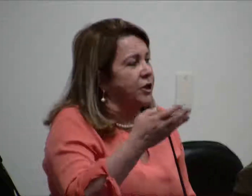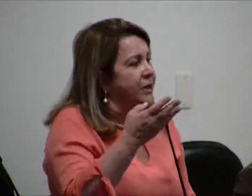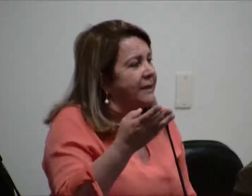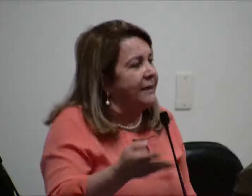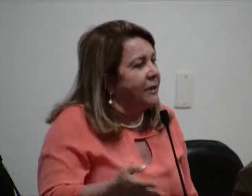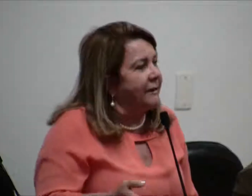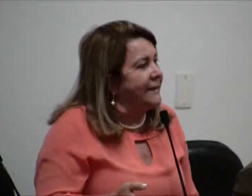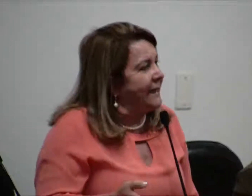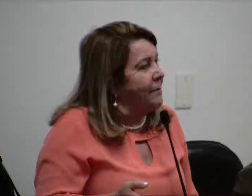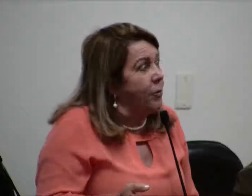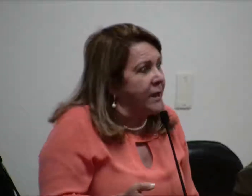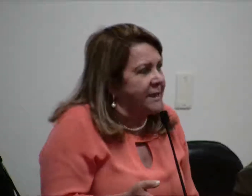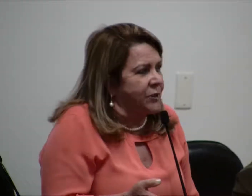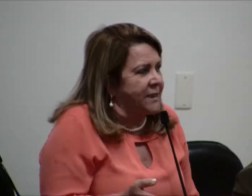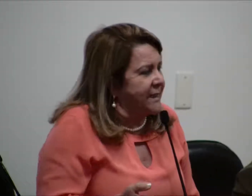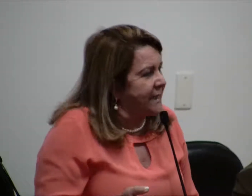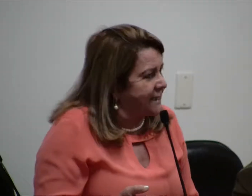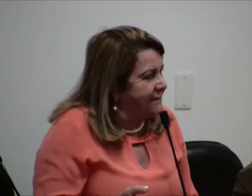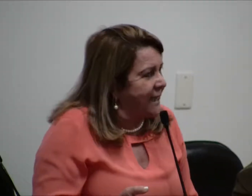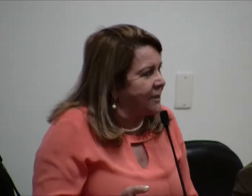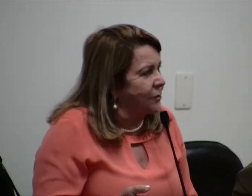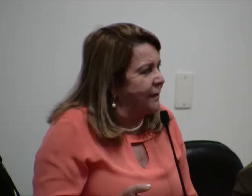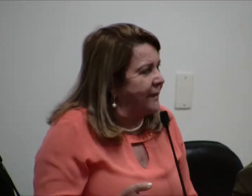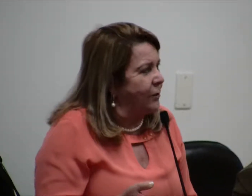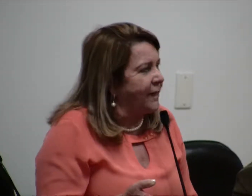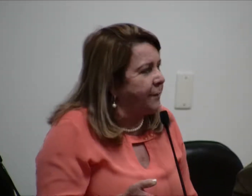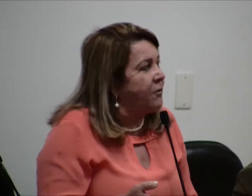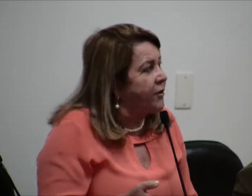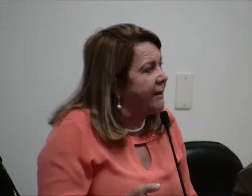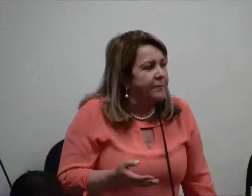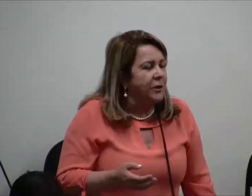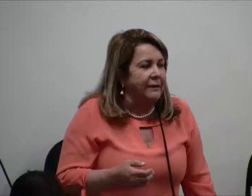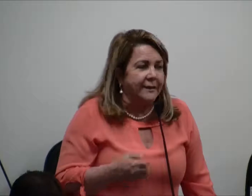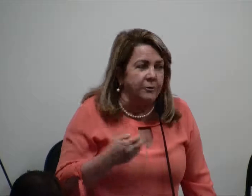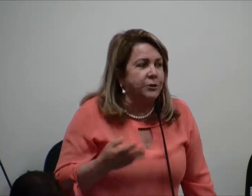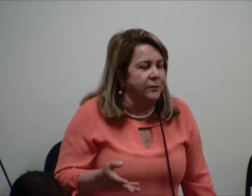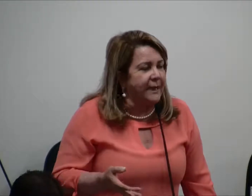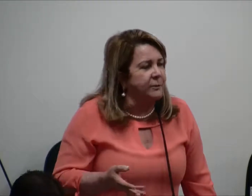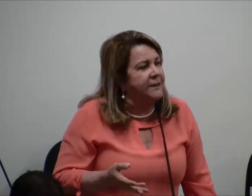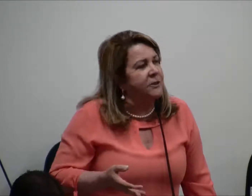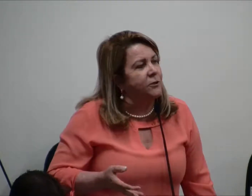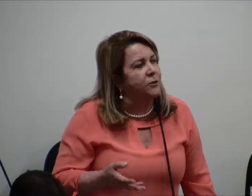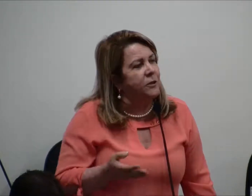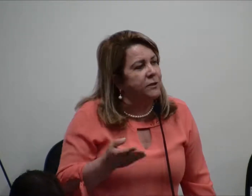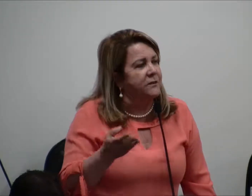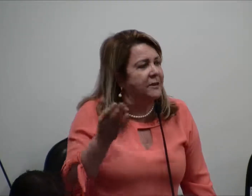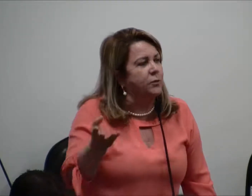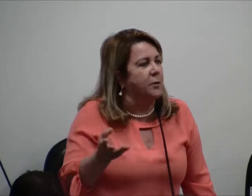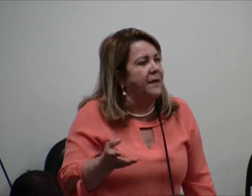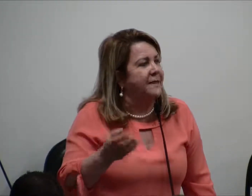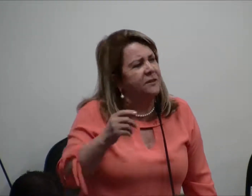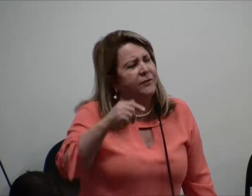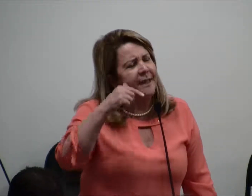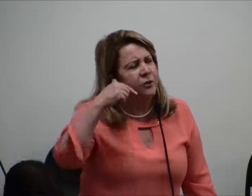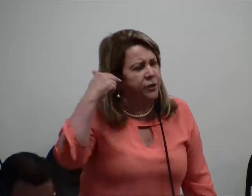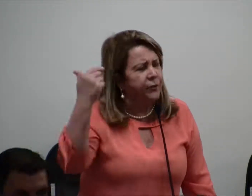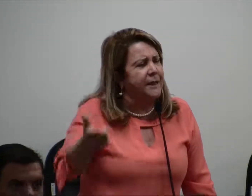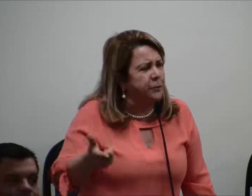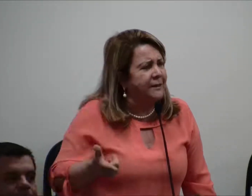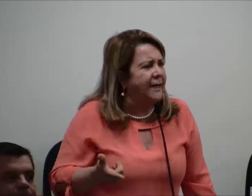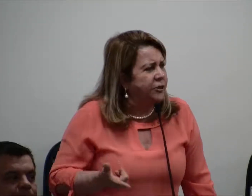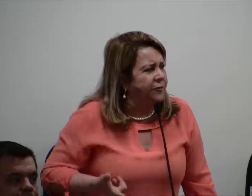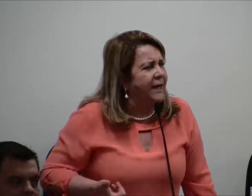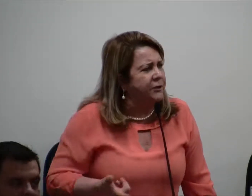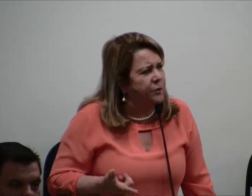estão hoje, né, muitas adolescentes tendo o HPV. Tenho estudado esse assunto, inclusive, desde o ano passado. Na verdade, quando eu